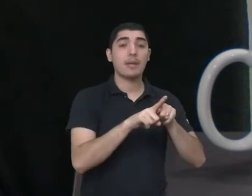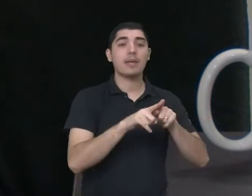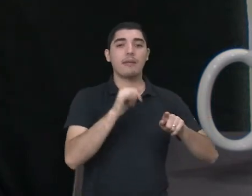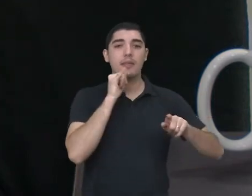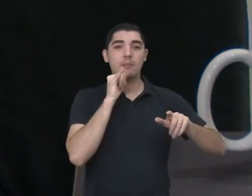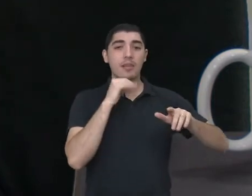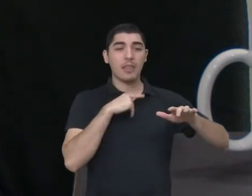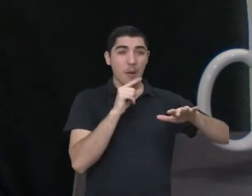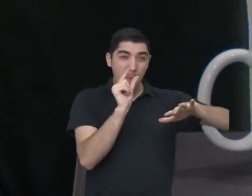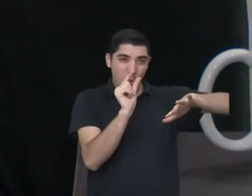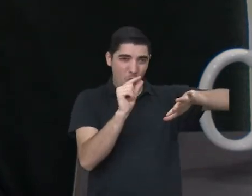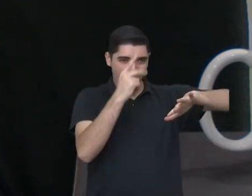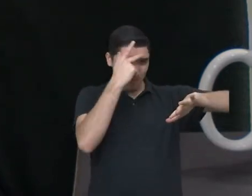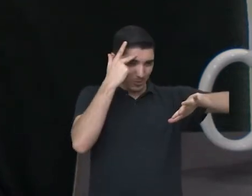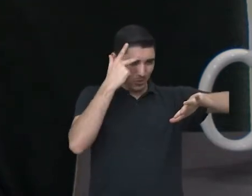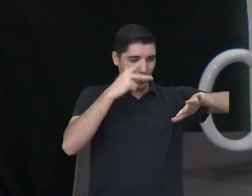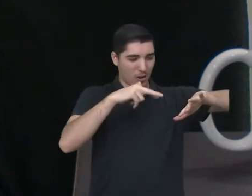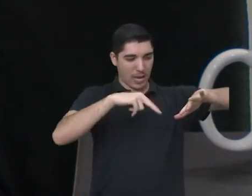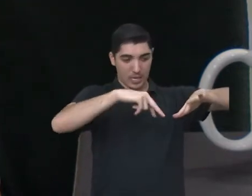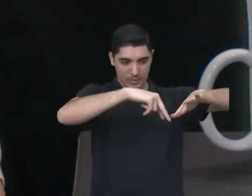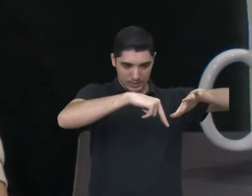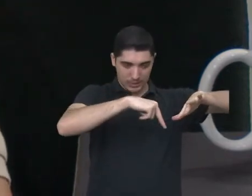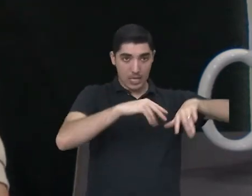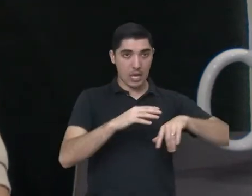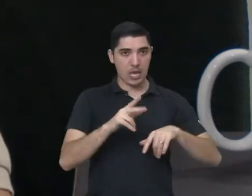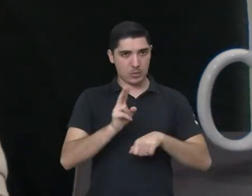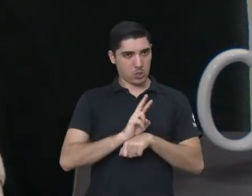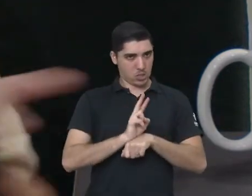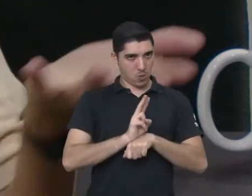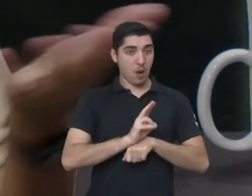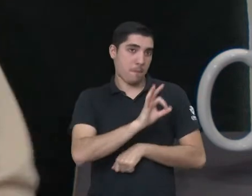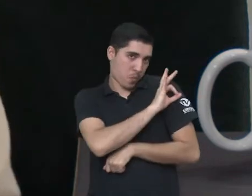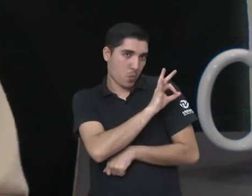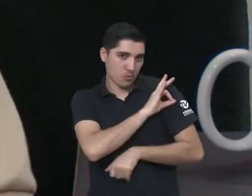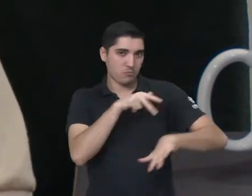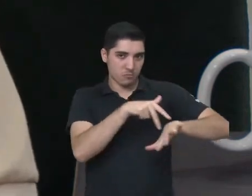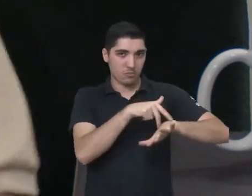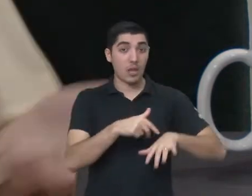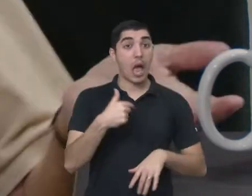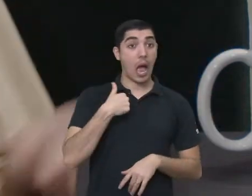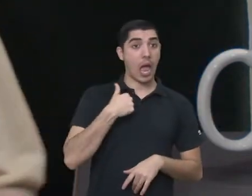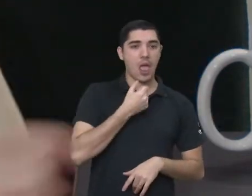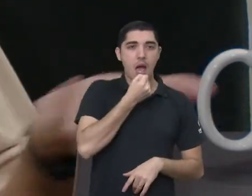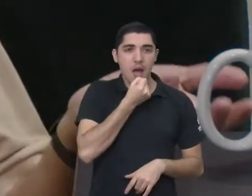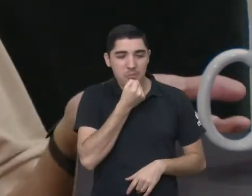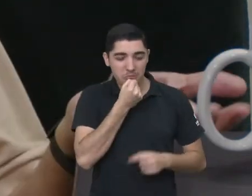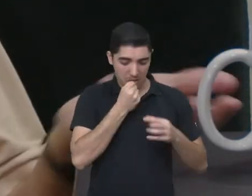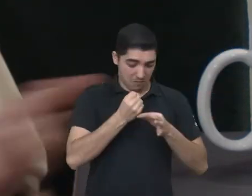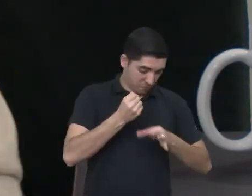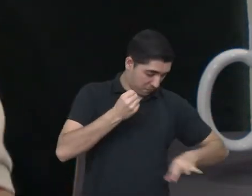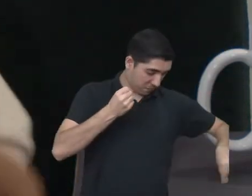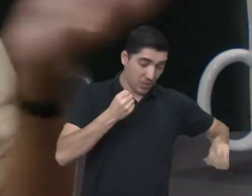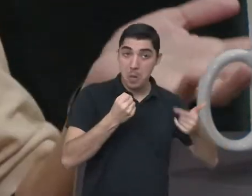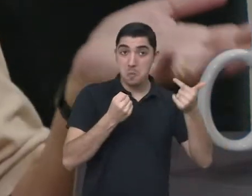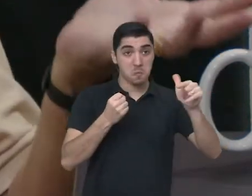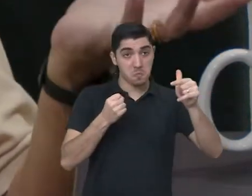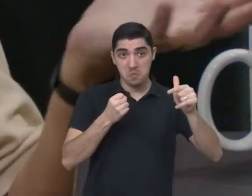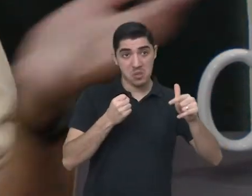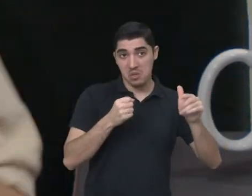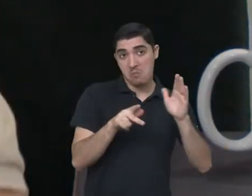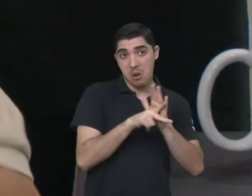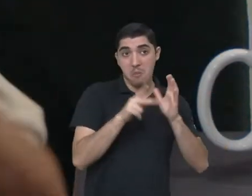longe. Aí veio um japonês da Polícia Federal, não esse que é japonês da Lava Jato, mas